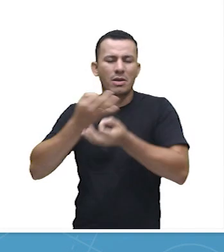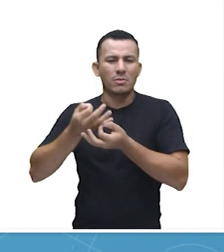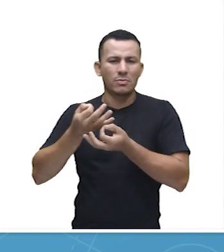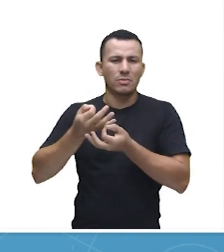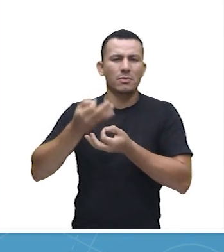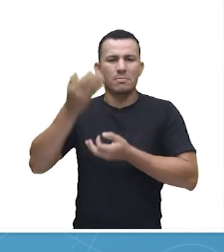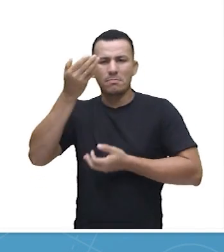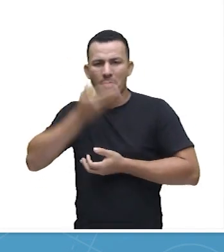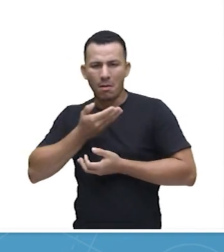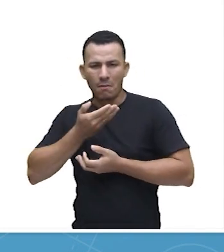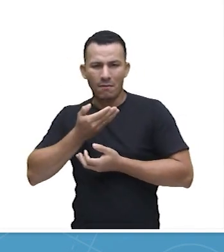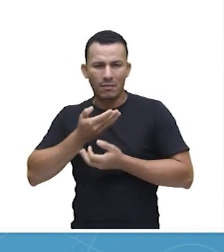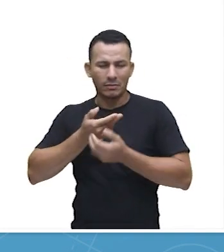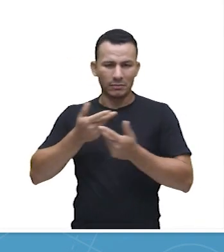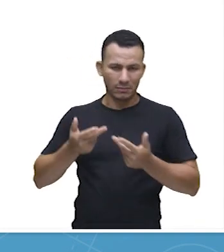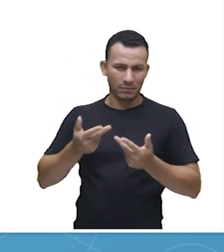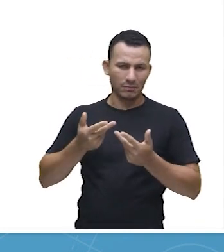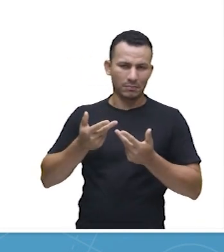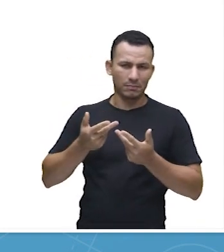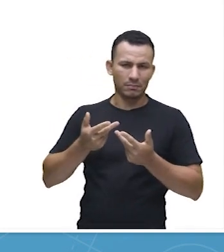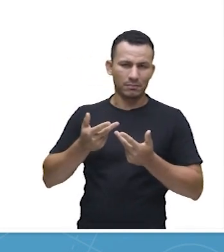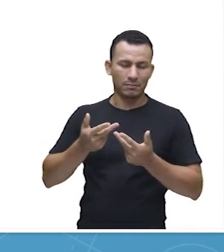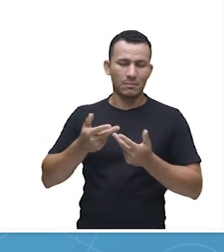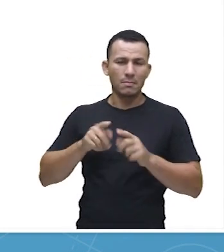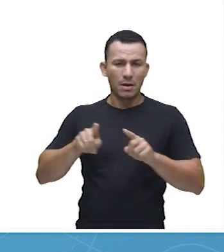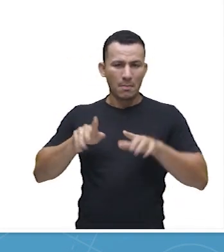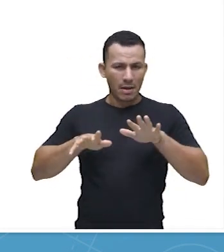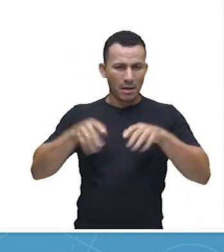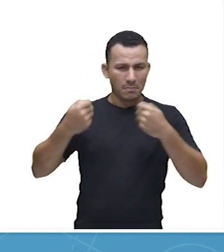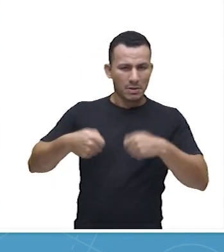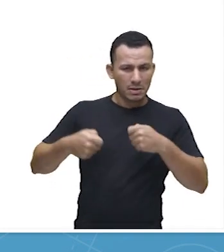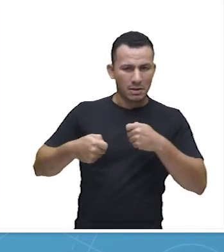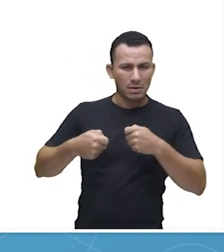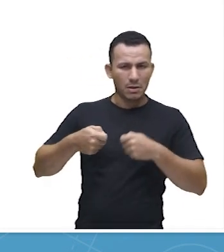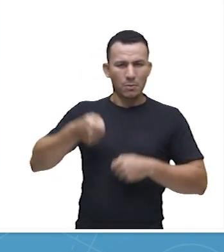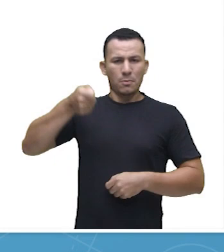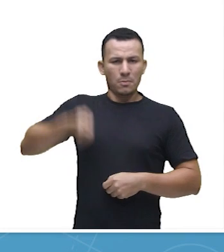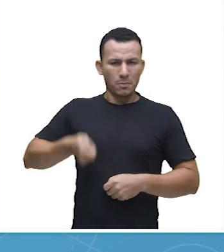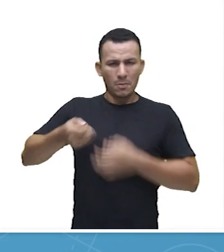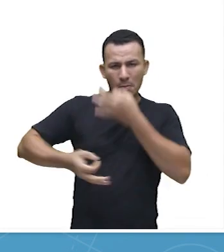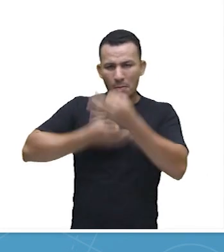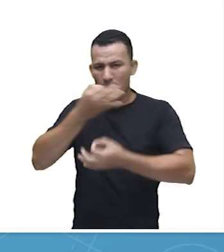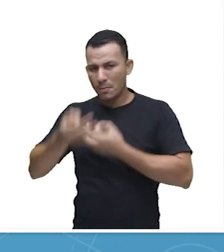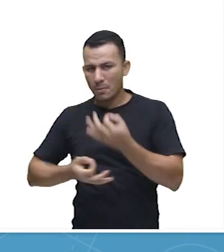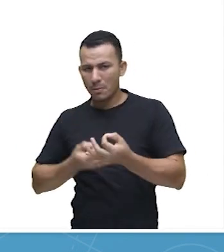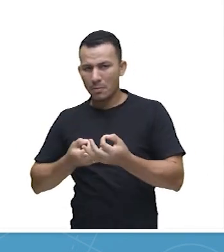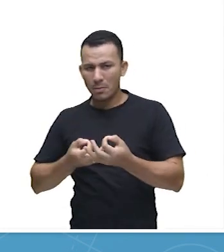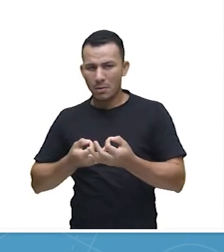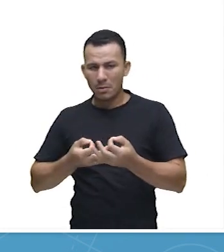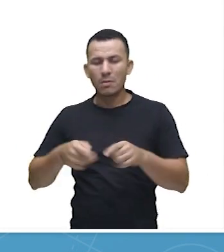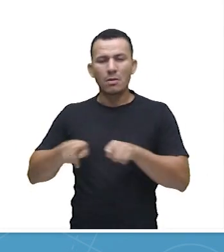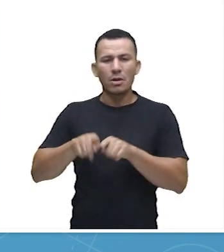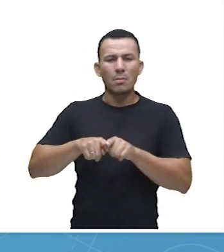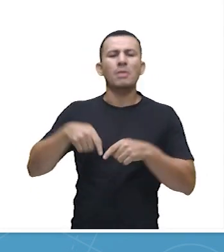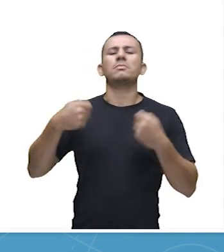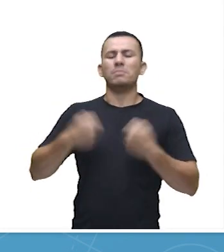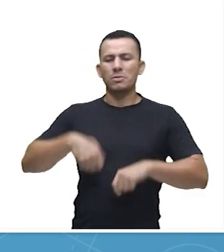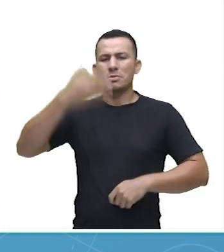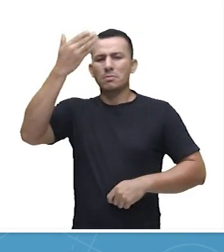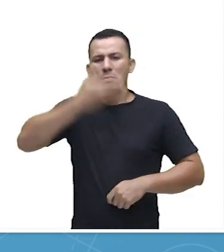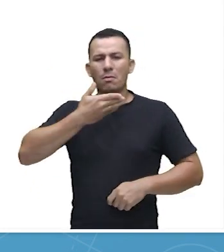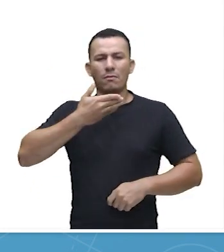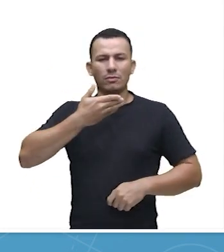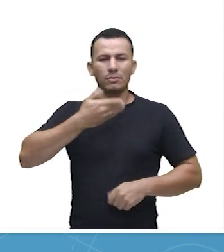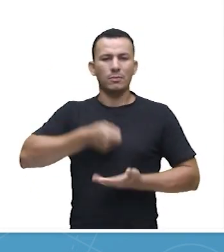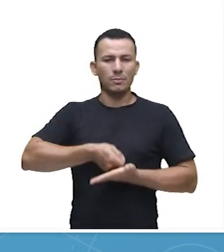lógica é garantida pelo rigor da argumentação, né, e da exigência de provas. Então,